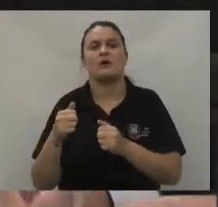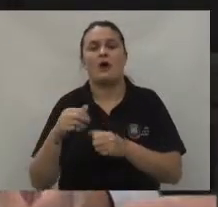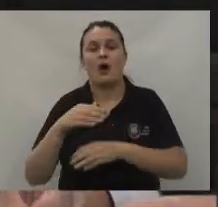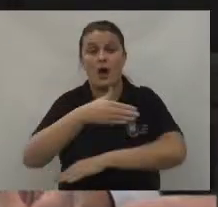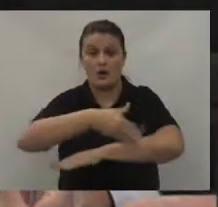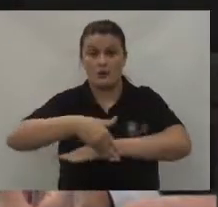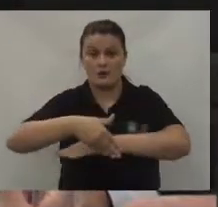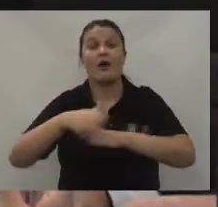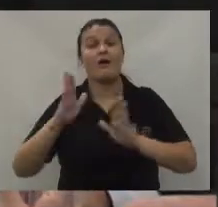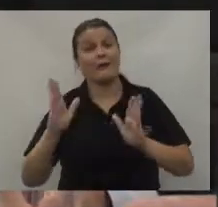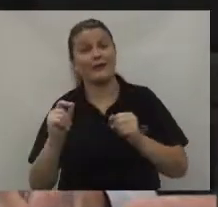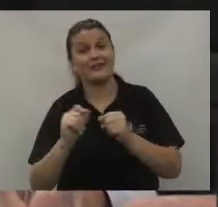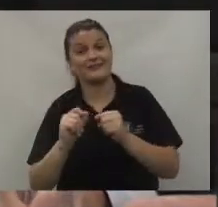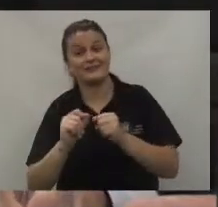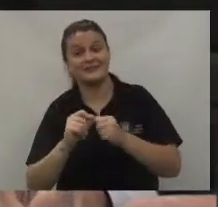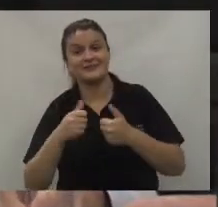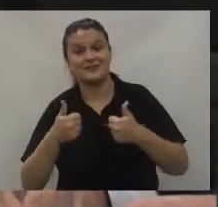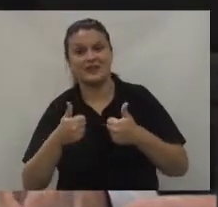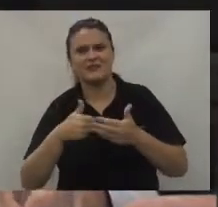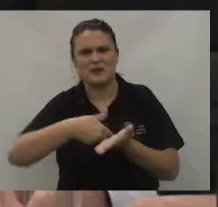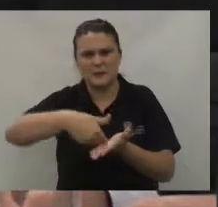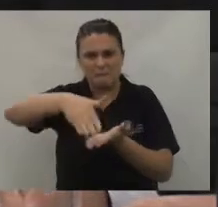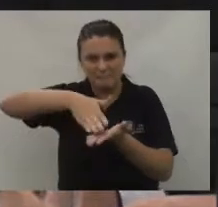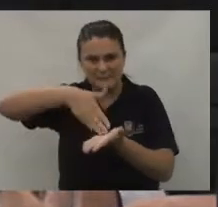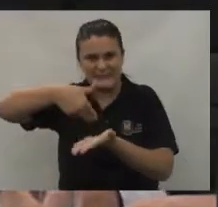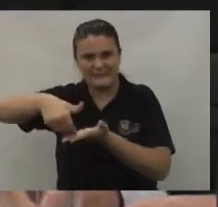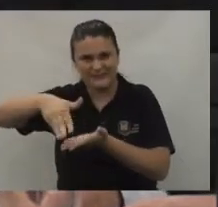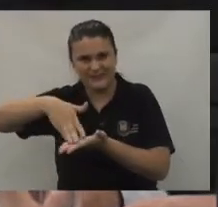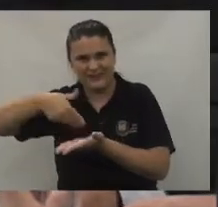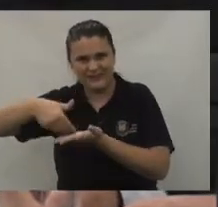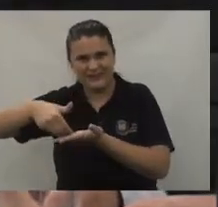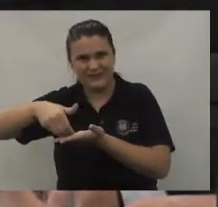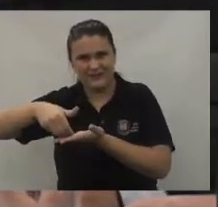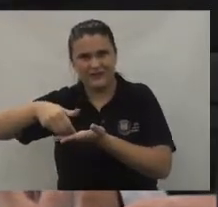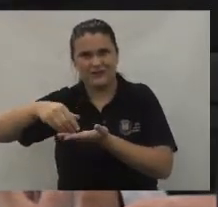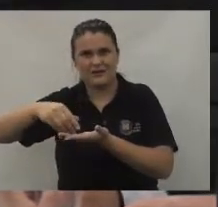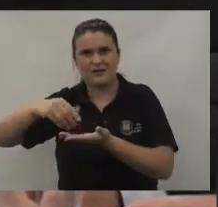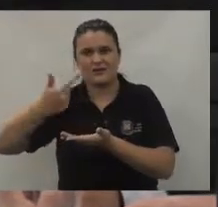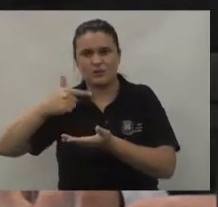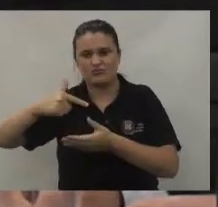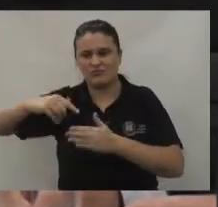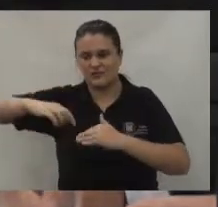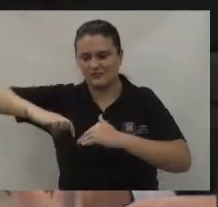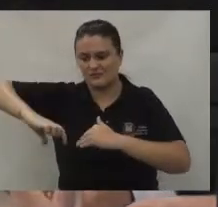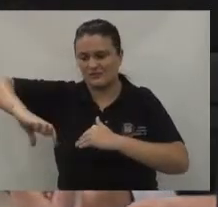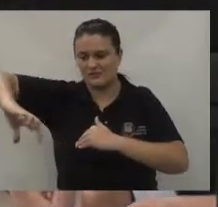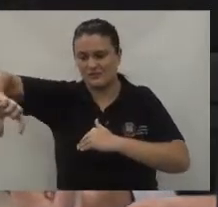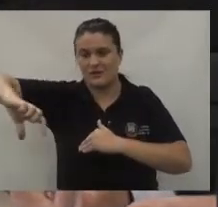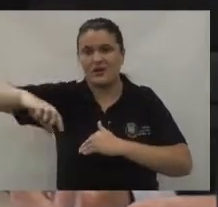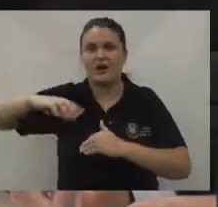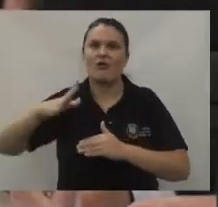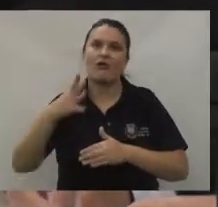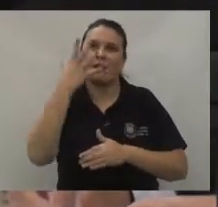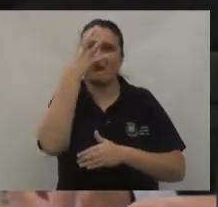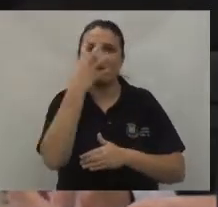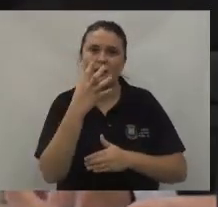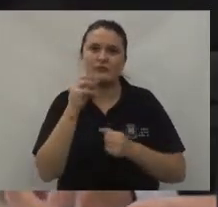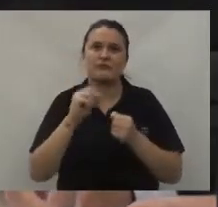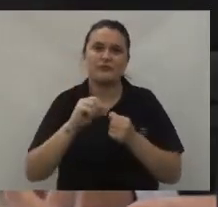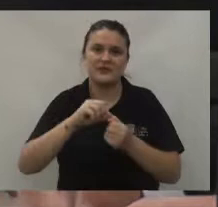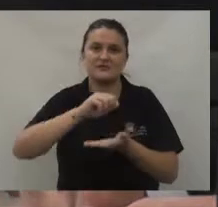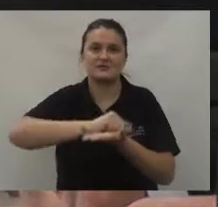via agora foi feita beleza foram pintar pintar ou sem acostamento agora os moradores tudo lá bravo fizeram um